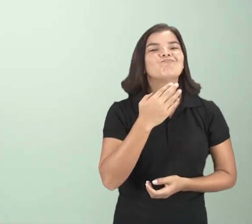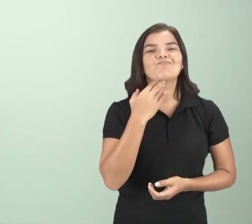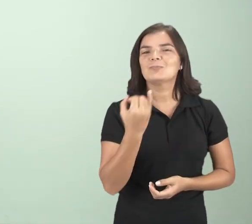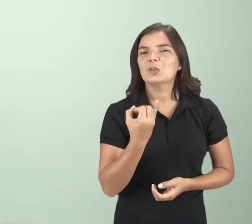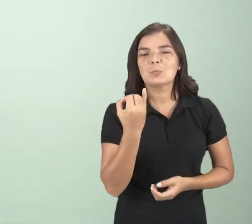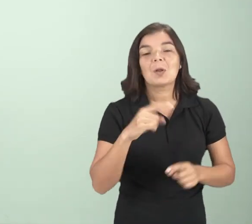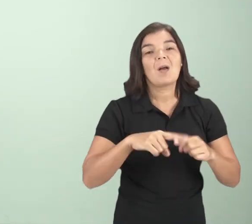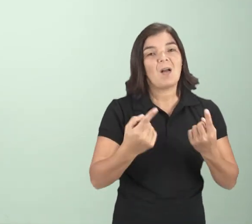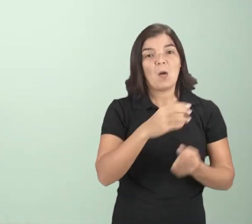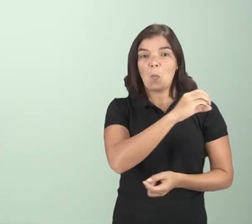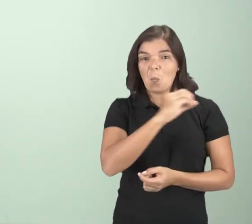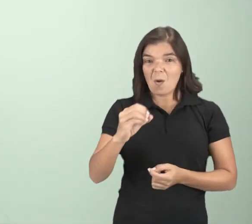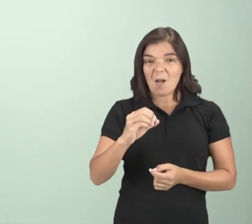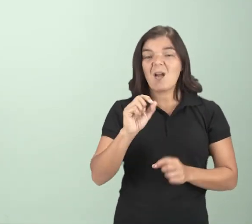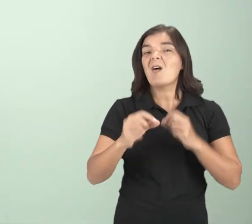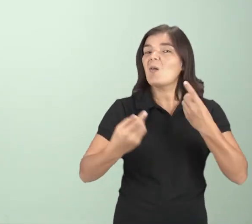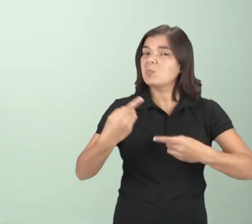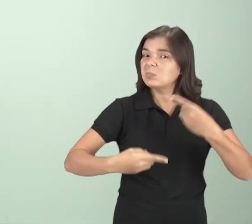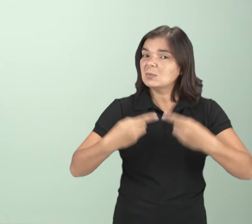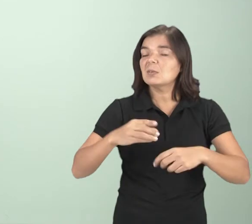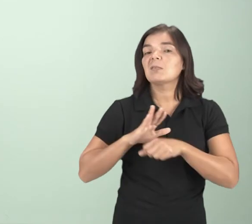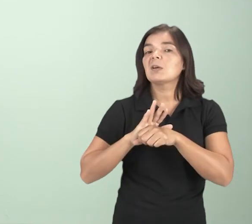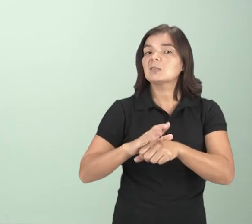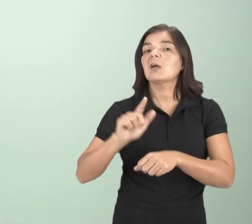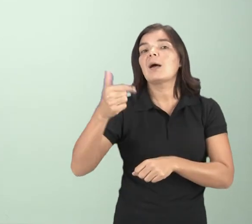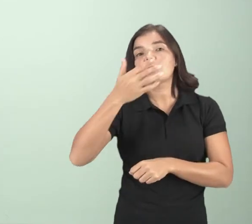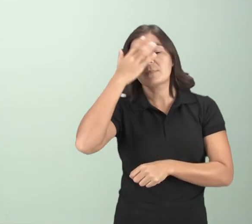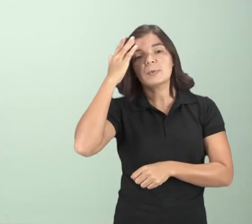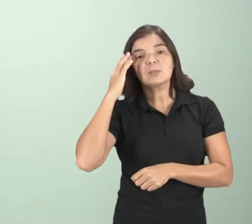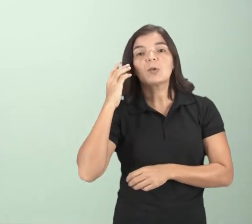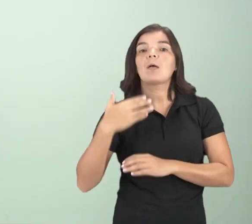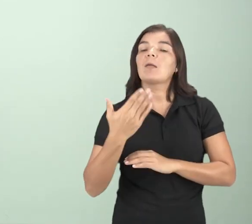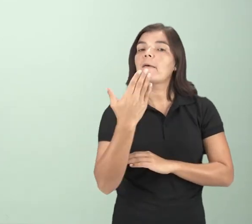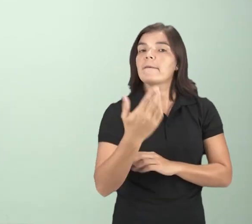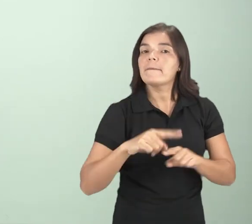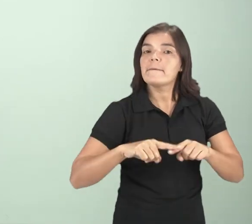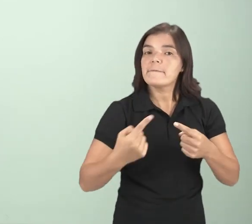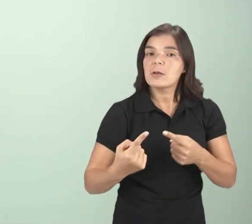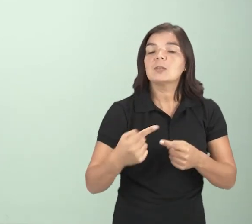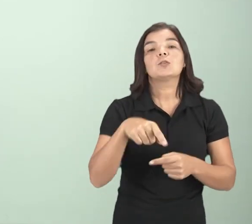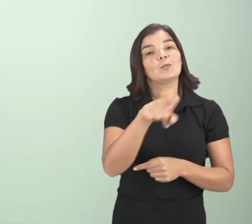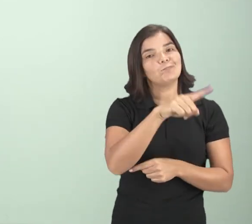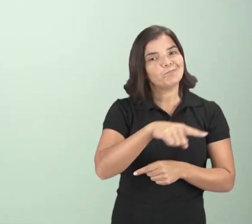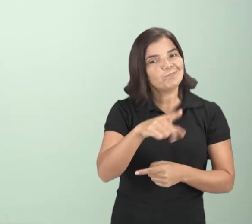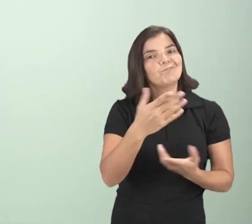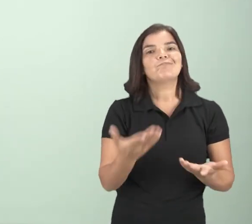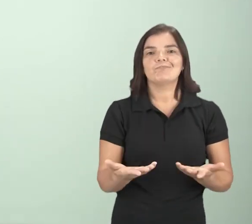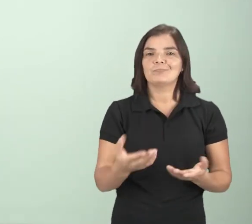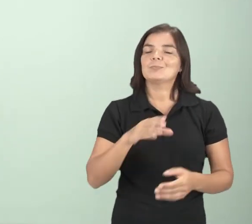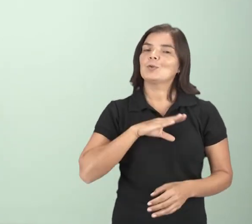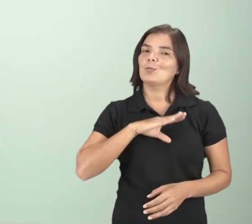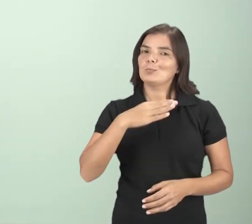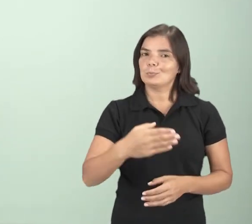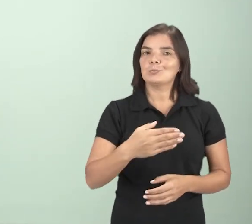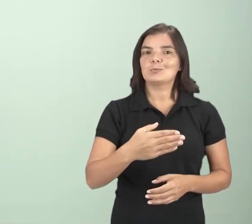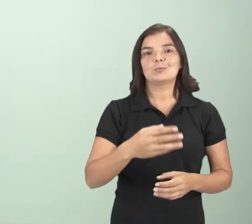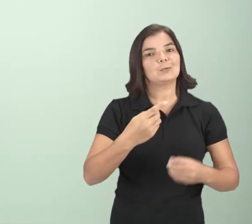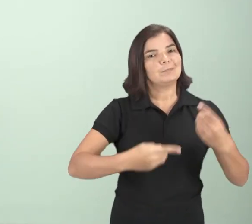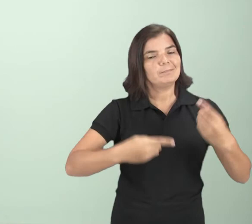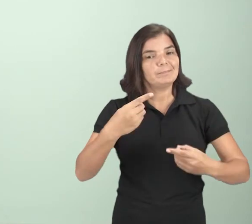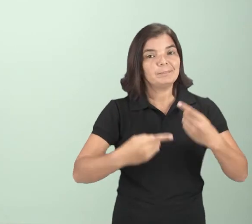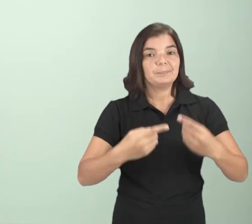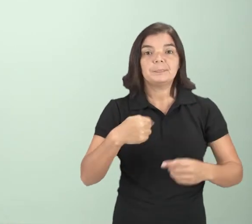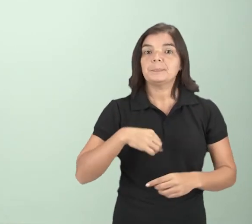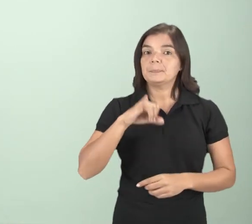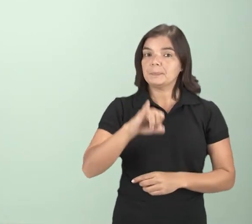A neutralidade política vai favorecer a quem está na frente, portanto, você está tomando um posicionamento político. Quando